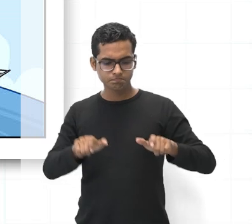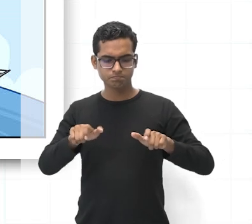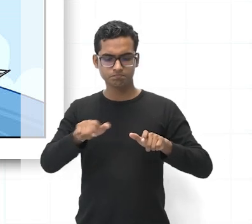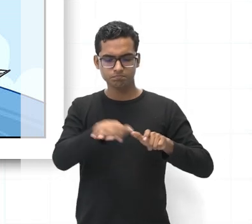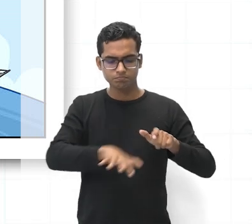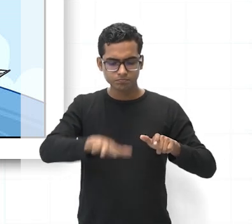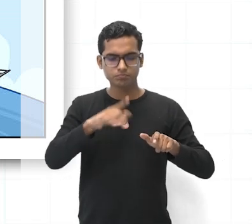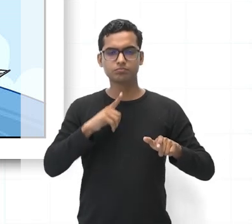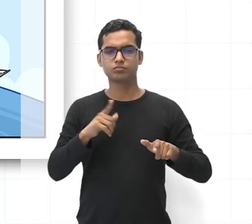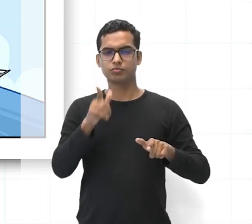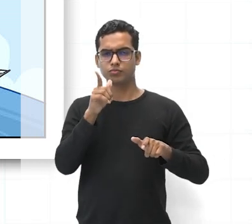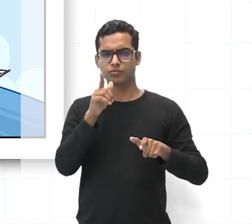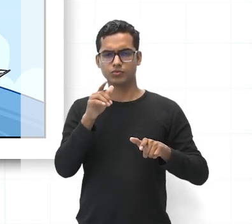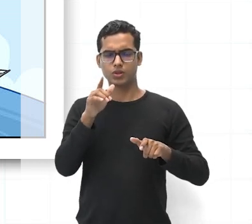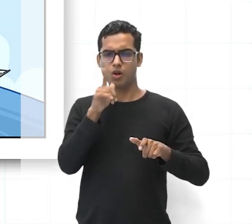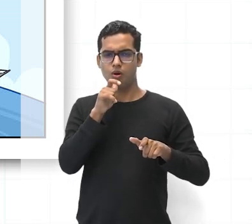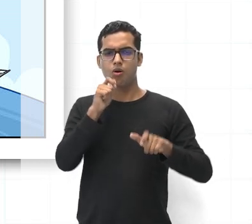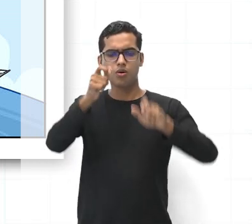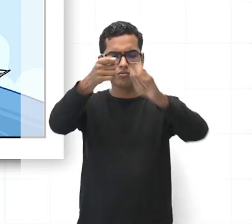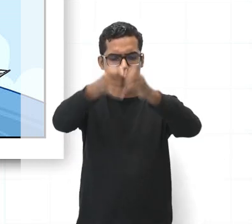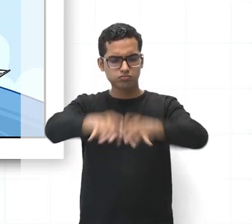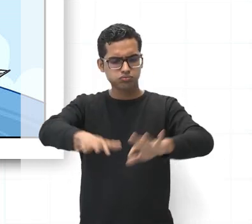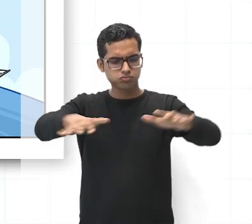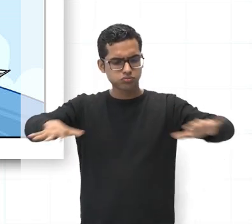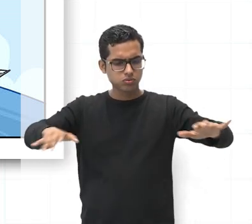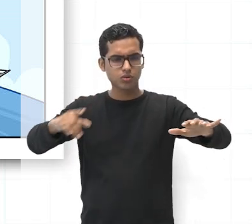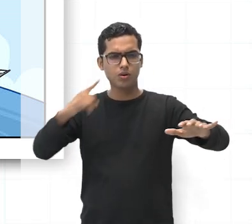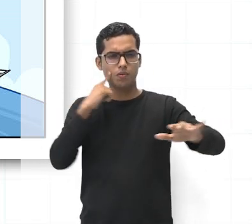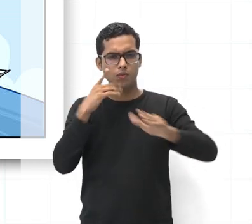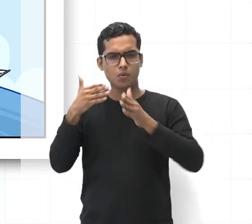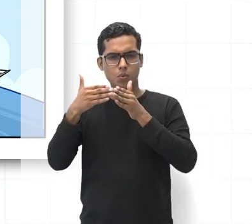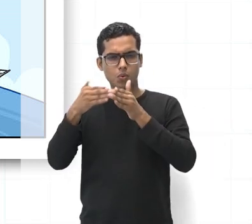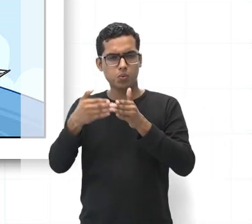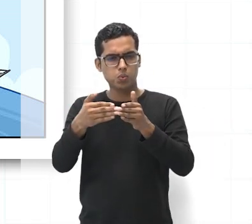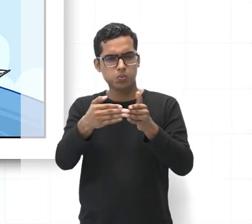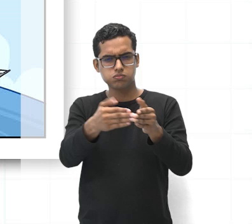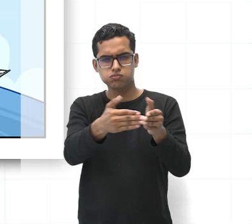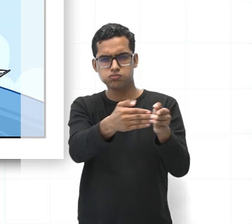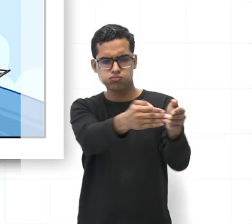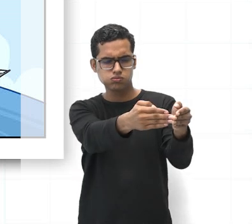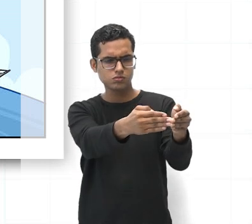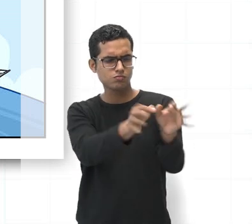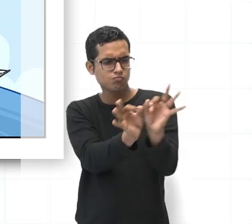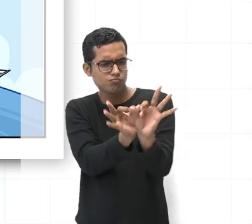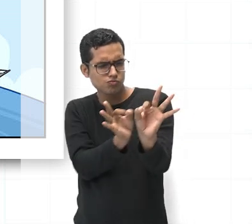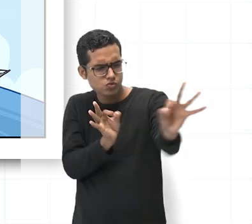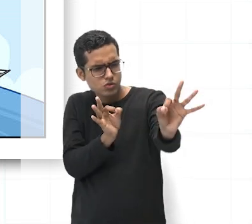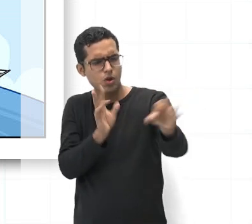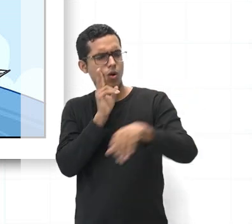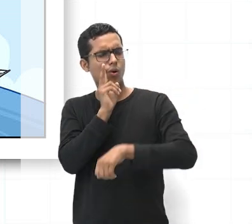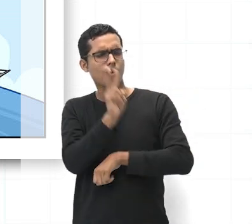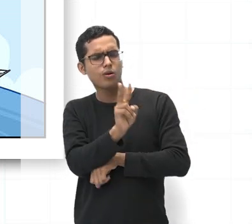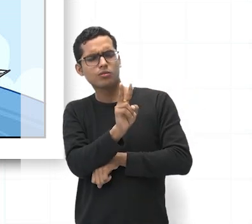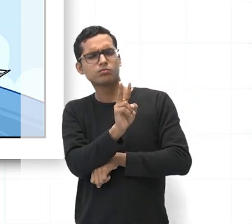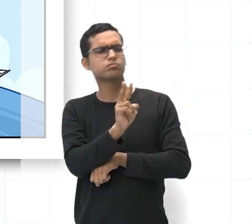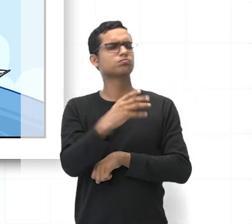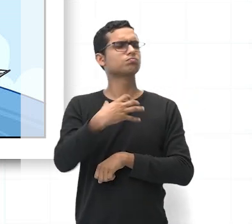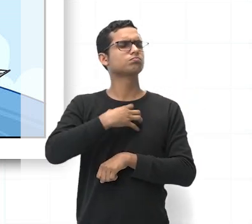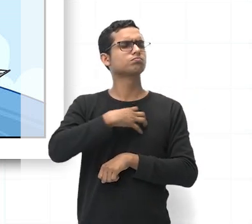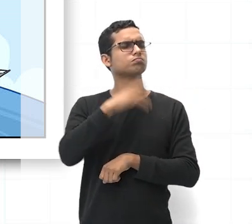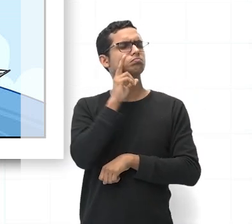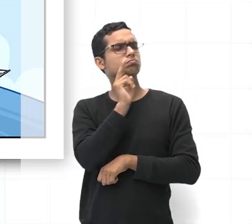Rodway da nossa cidade, um barco se afastando da costa. Nós não temos